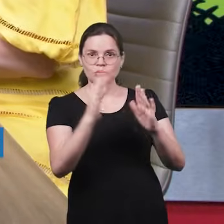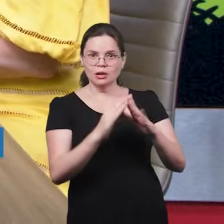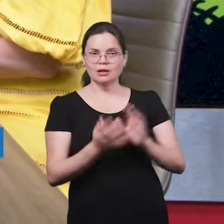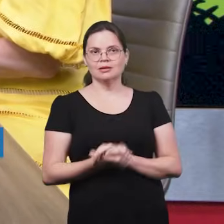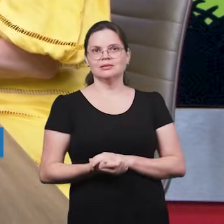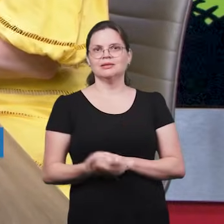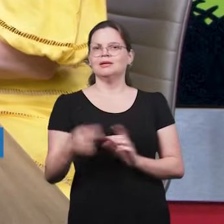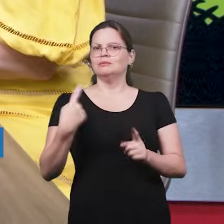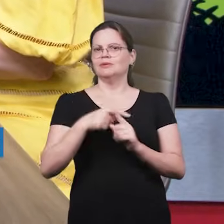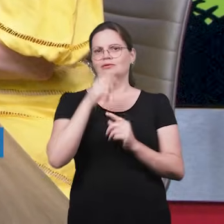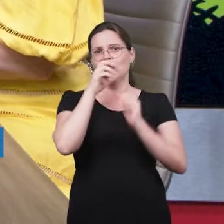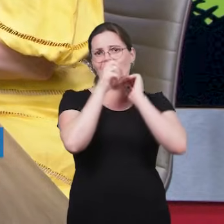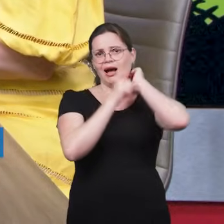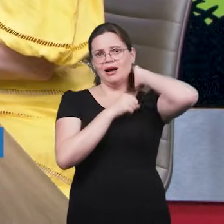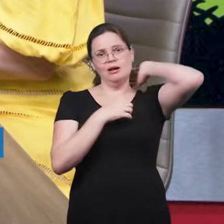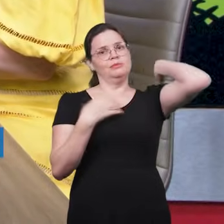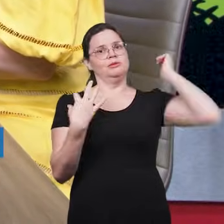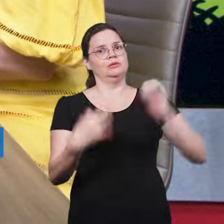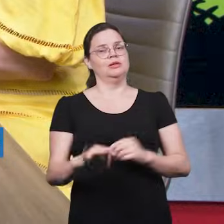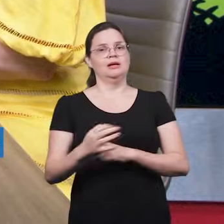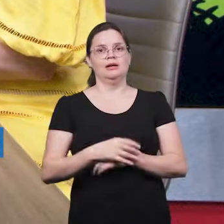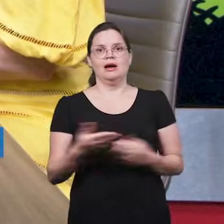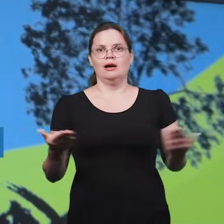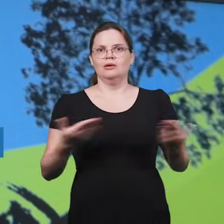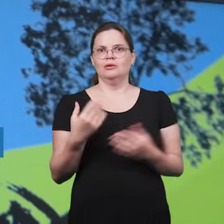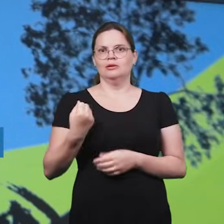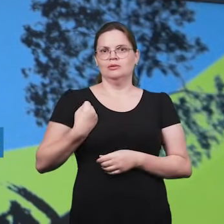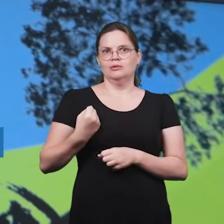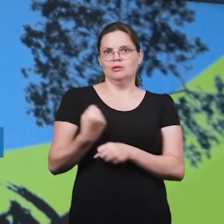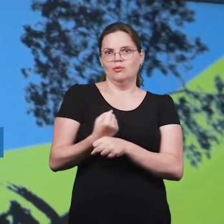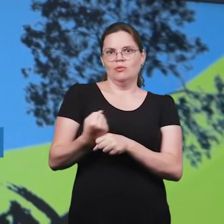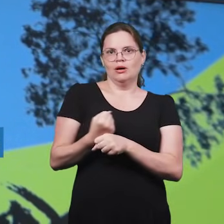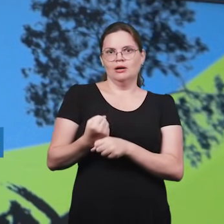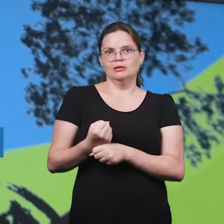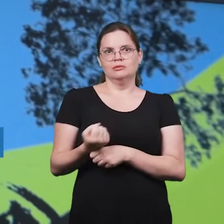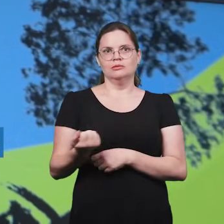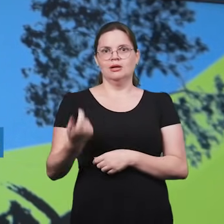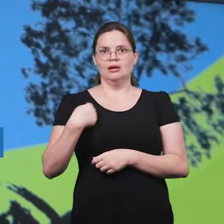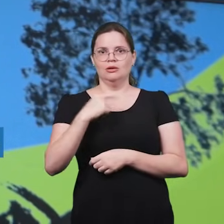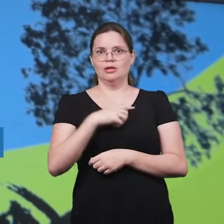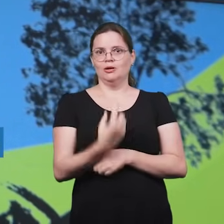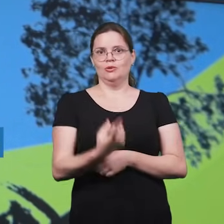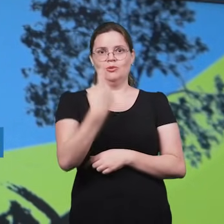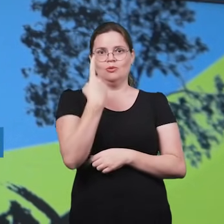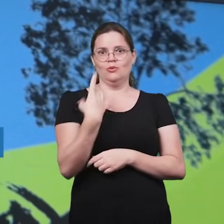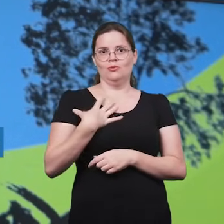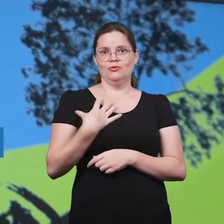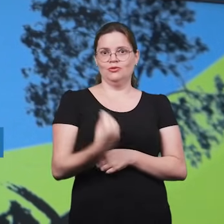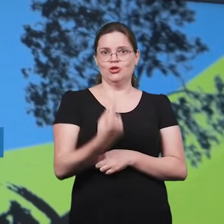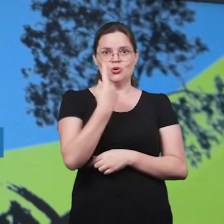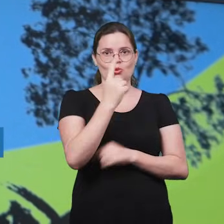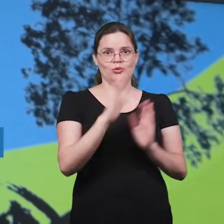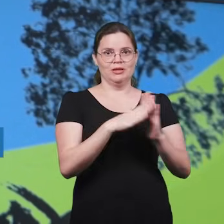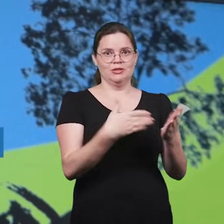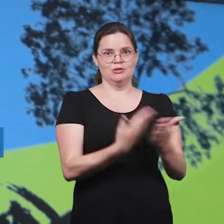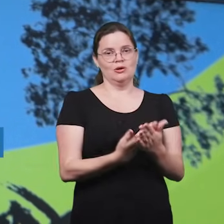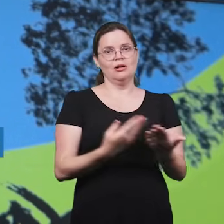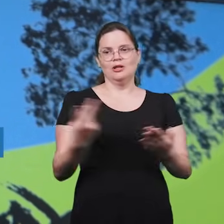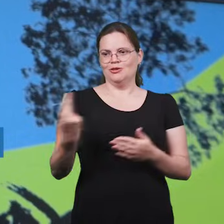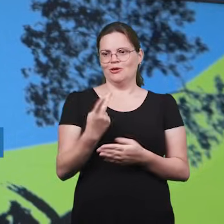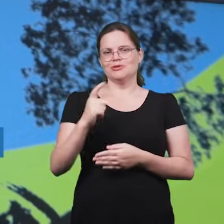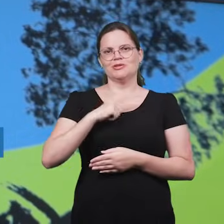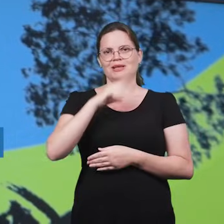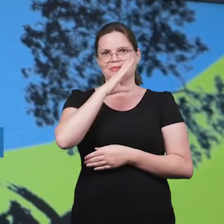né? Esse ano, por exemplo, eu só tenho um filho na escola. Fernanda é mãe de adolescente, eu sou mãe de adolescente jovem,